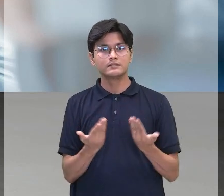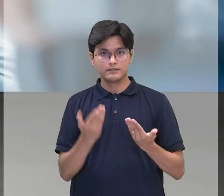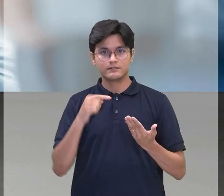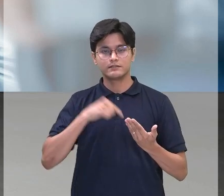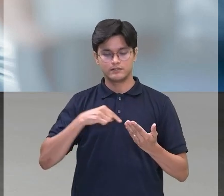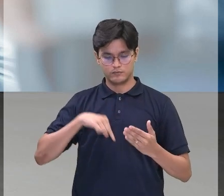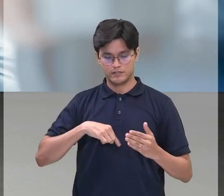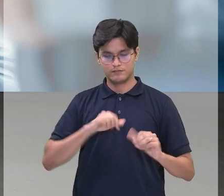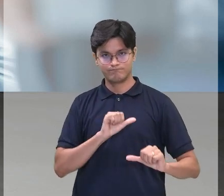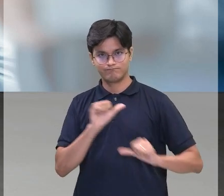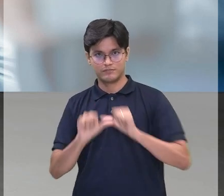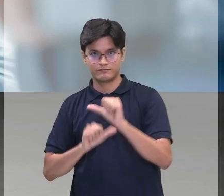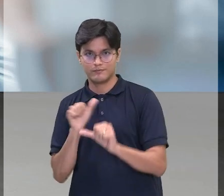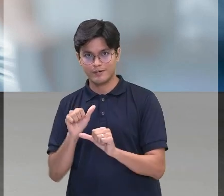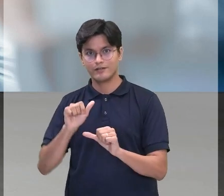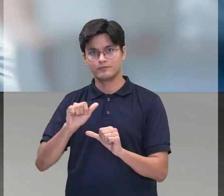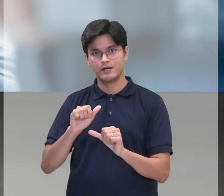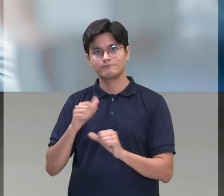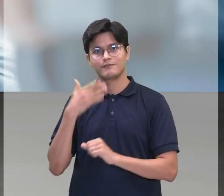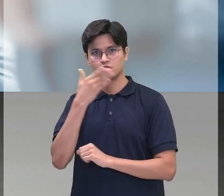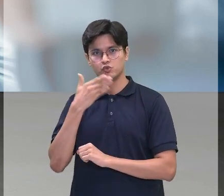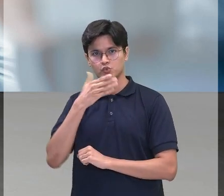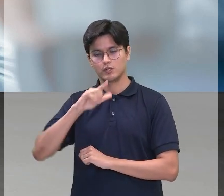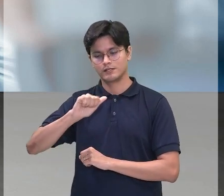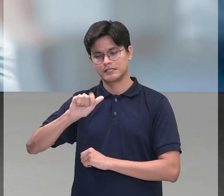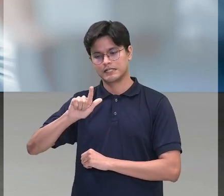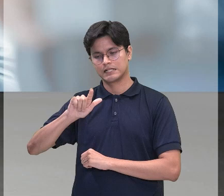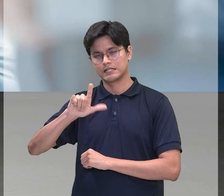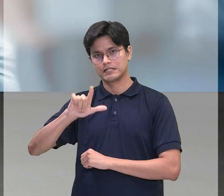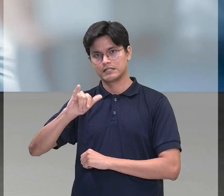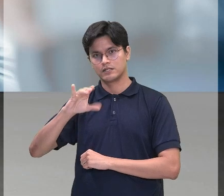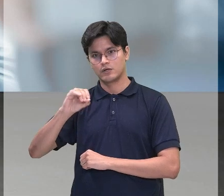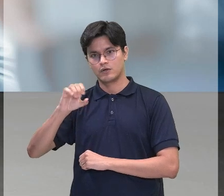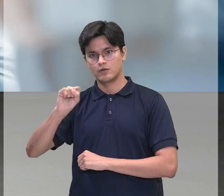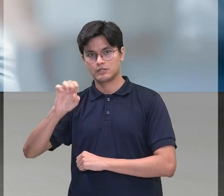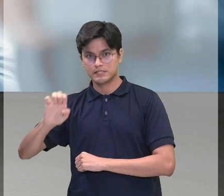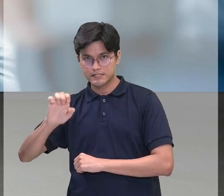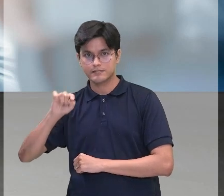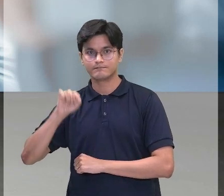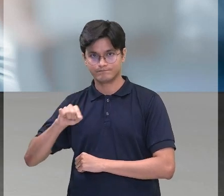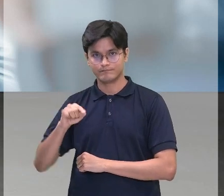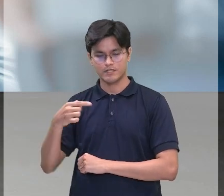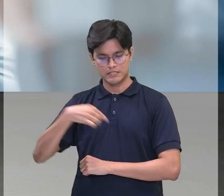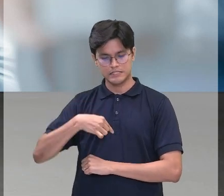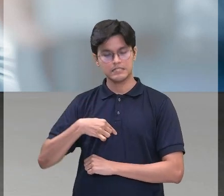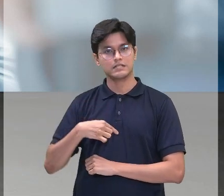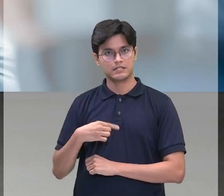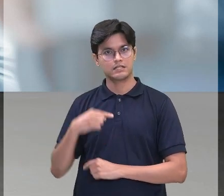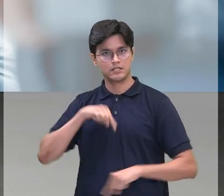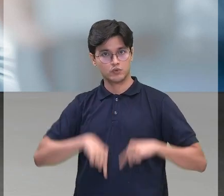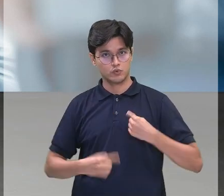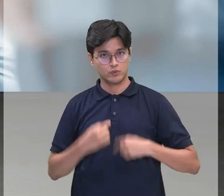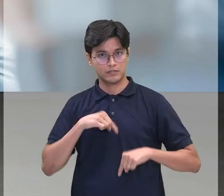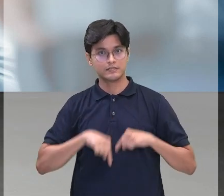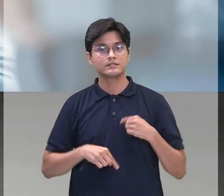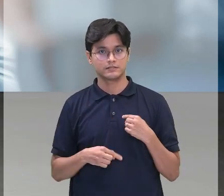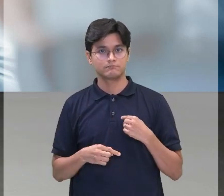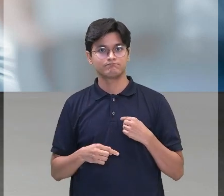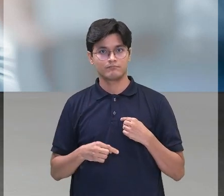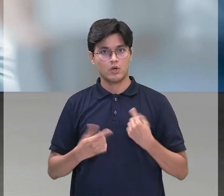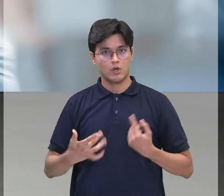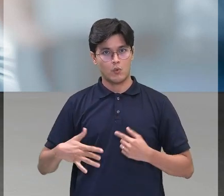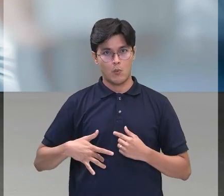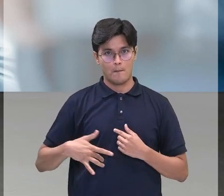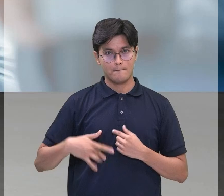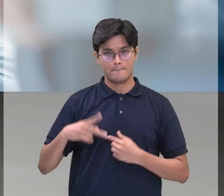em glicose, em açúcar. E aí essa glicose fica ali solto no meu organismo. O pâncreas, que é uma glândula